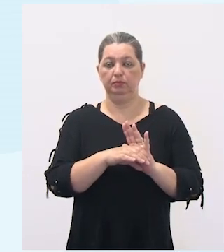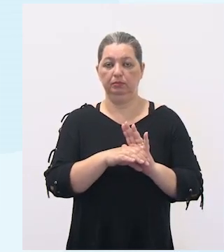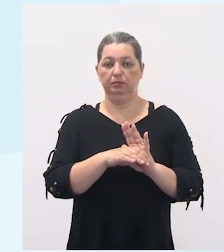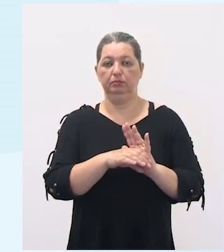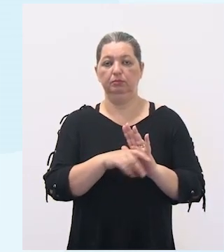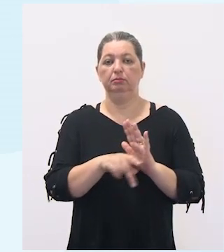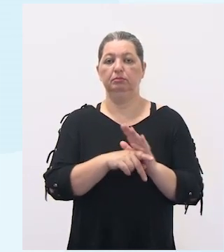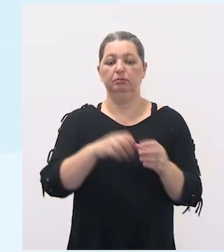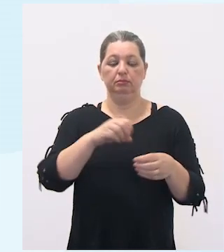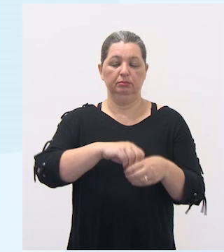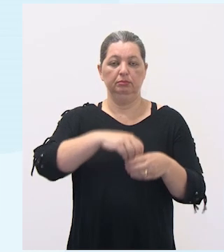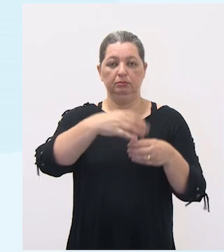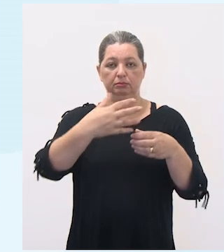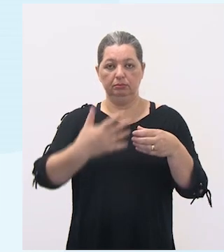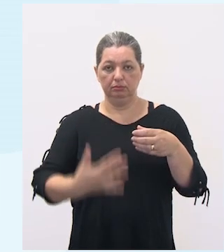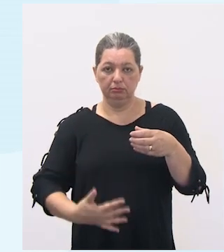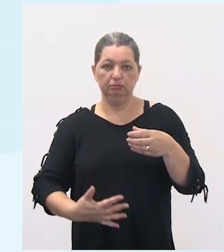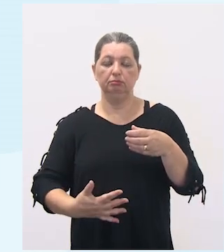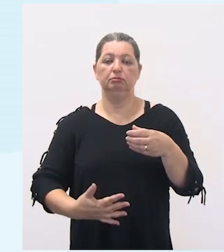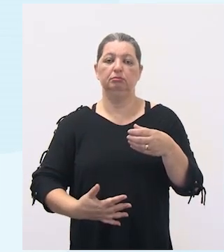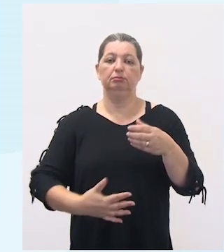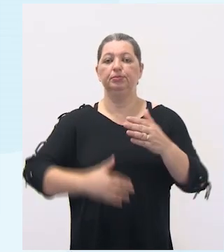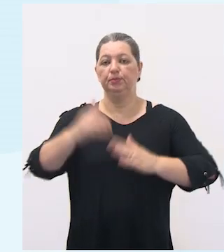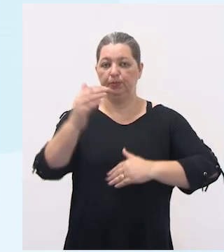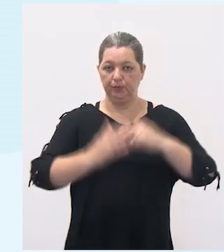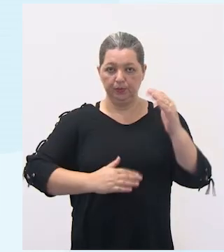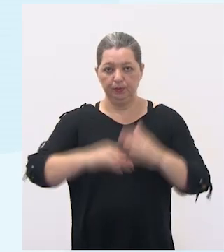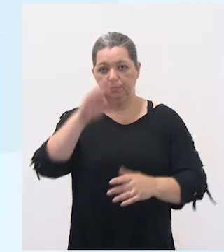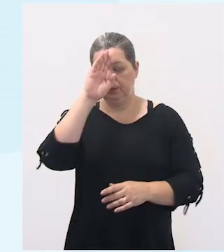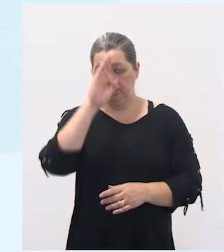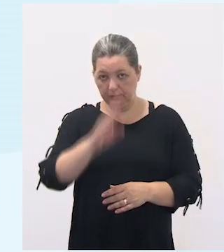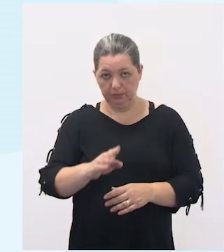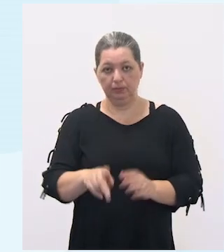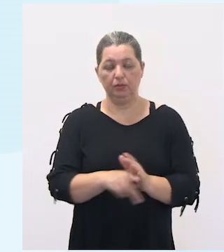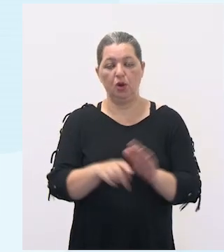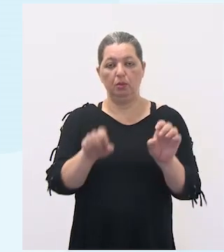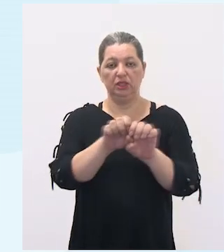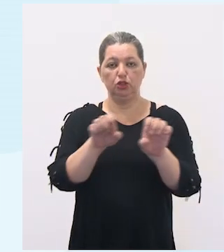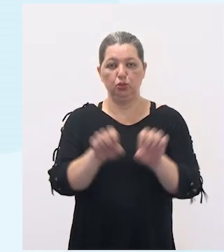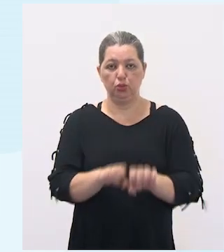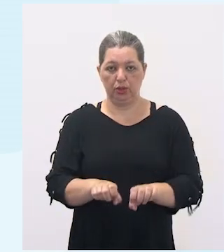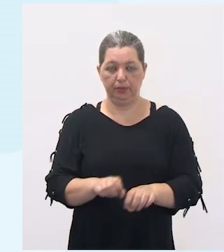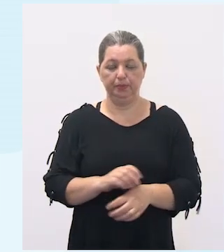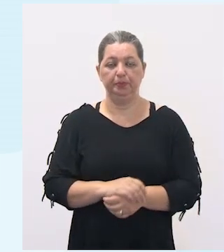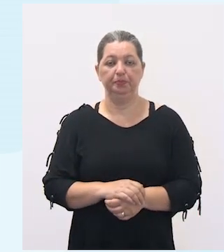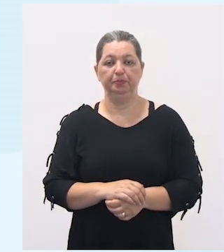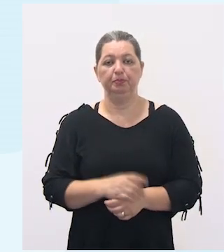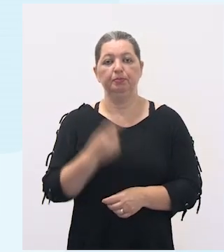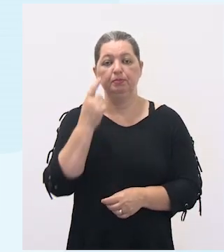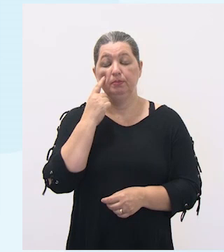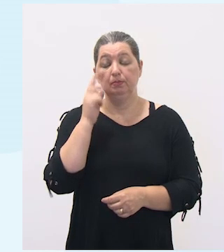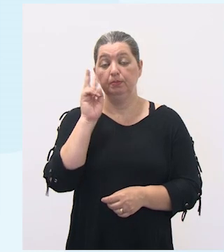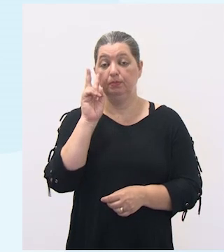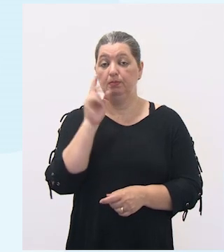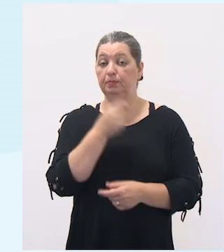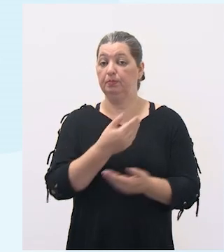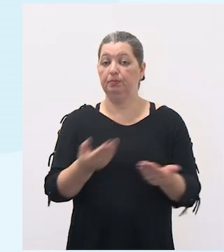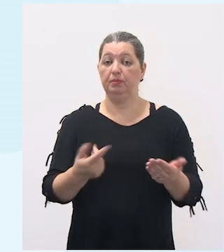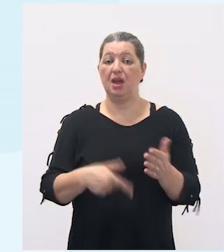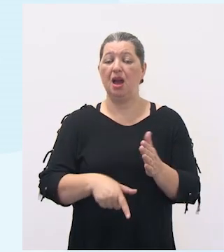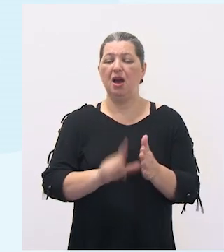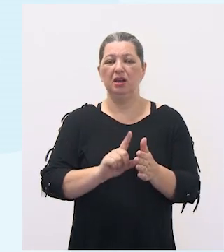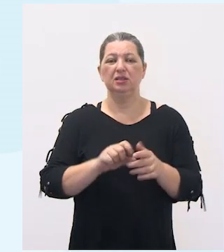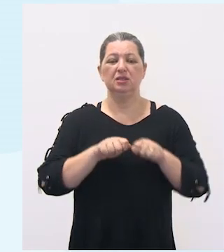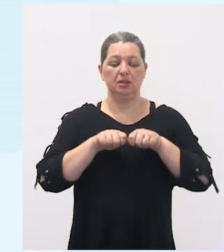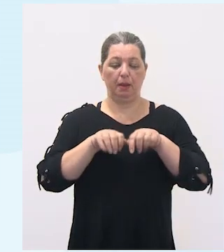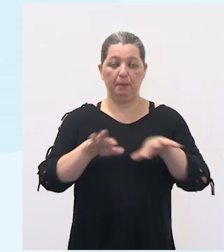né, e habilidades essenciais, estruturantes. Gostaria de lembrar para vocês que antes da pandemia, quando a